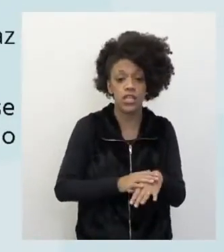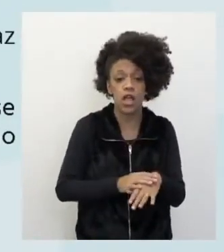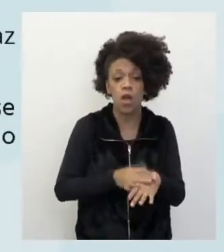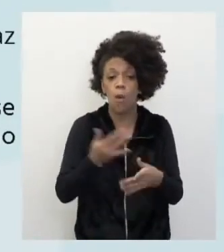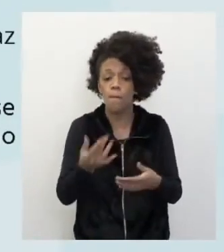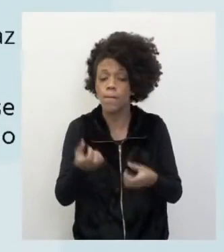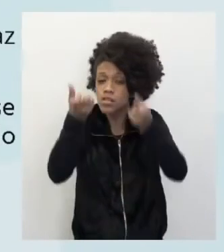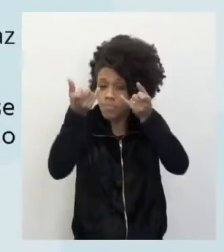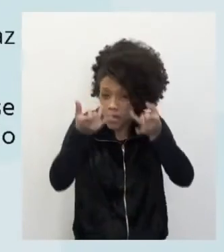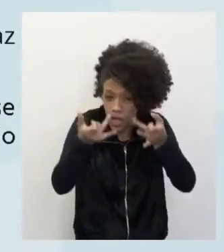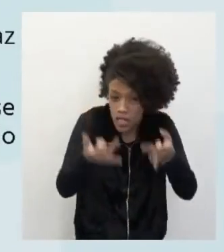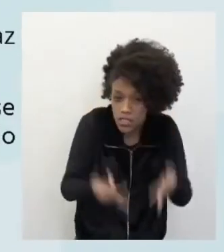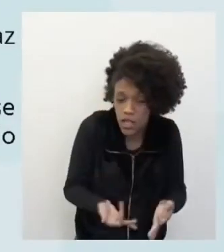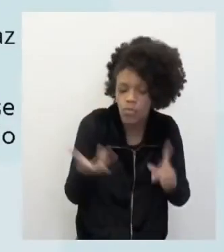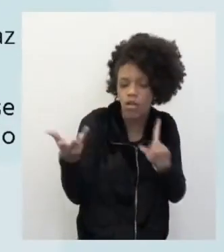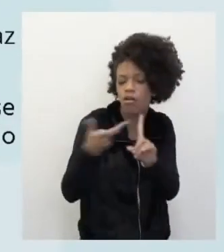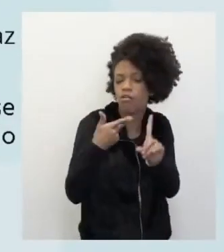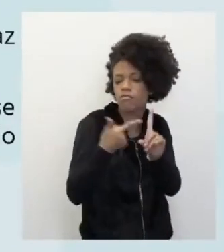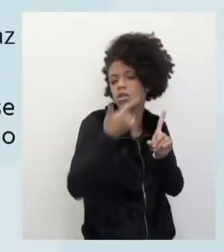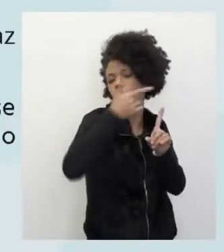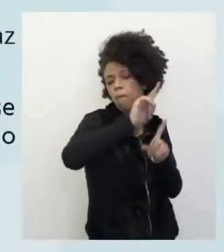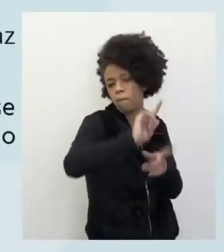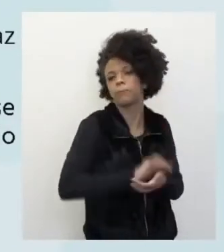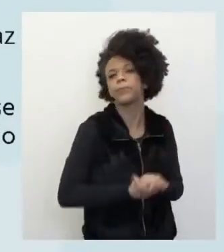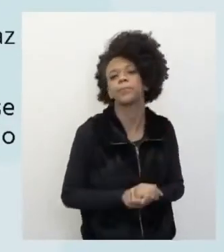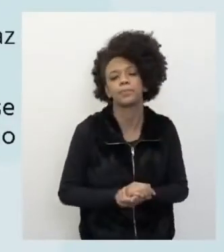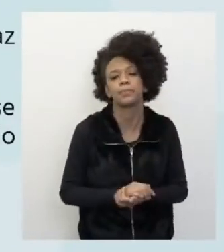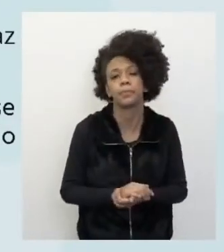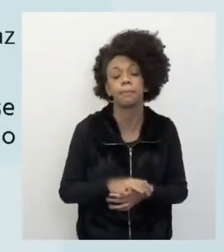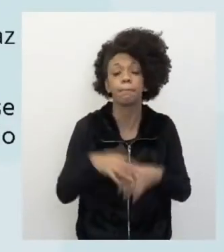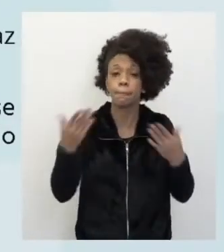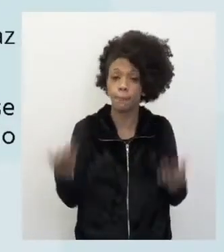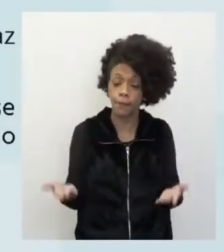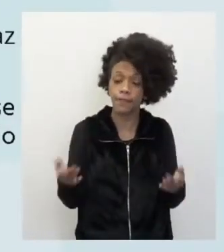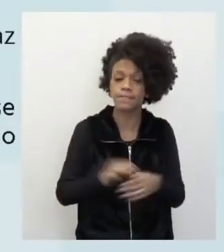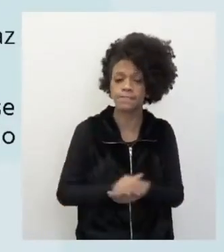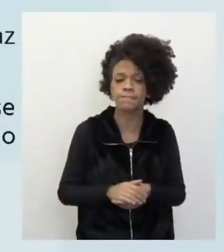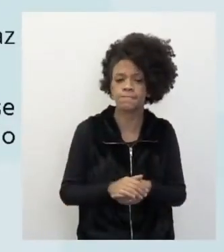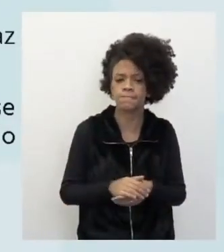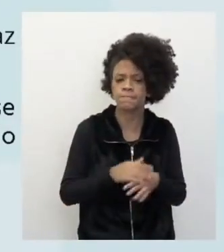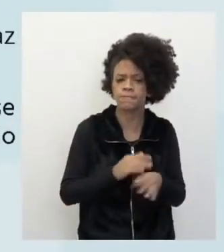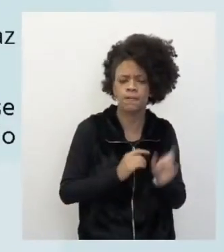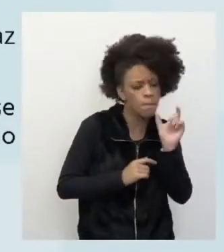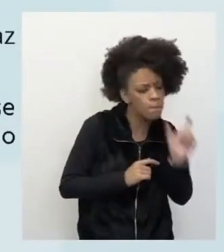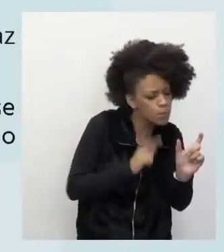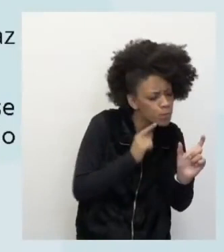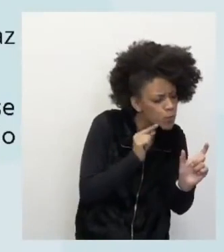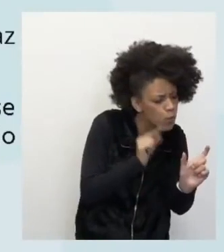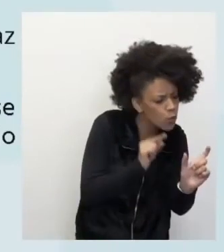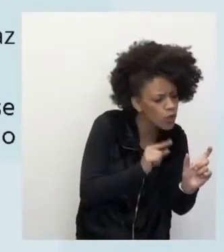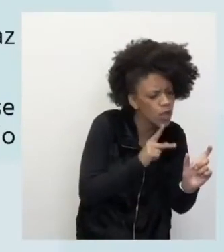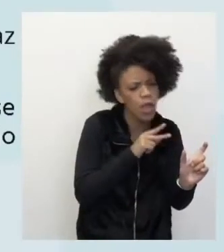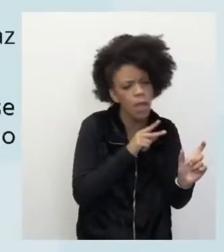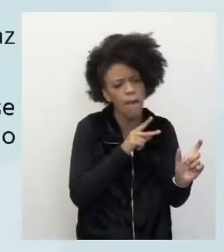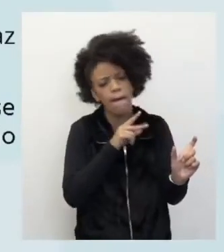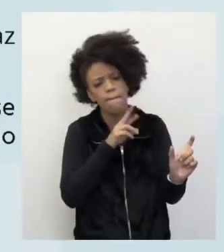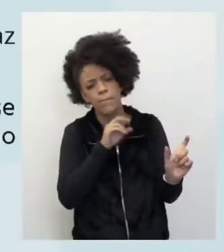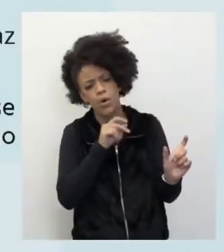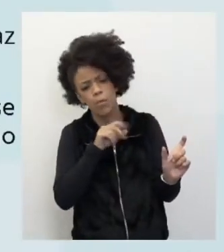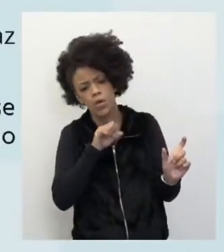reivindicação e assim convencer o outro indivíduo. E aí, assim como tem esse termo, eu fui lá e especifiquei o que é proposição e o